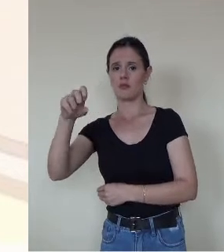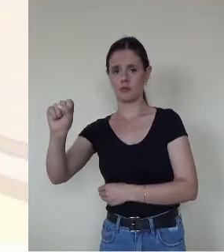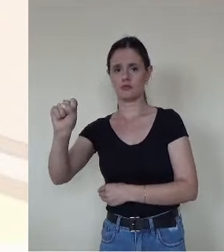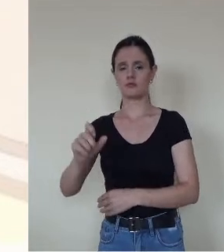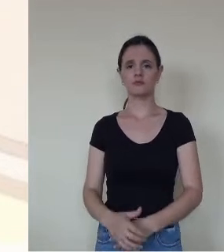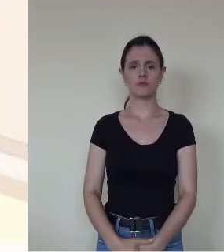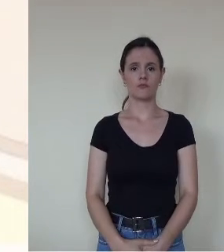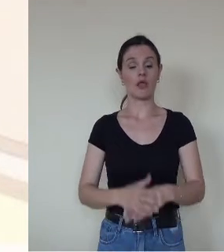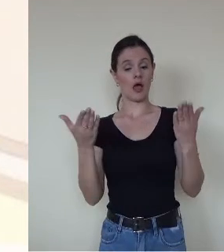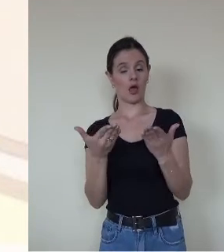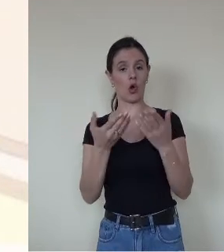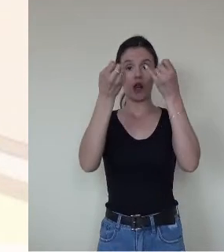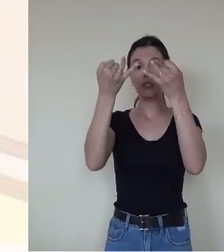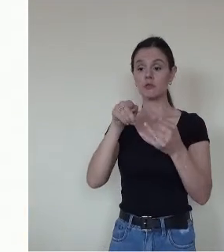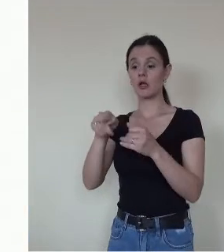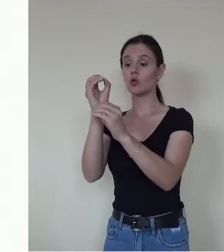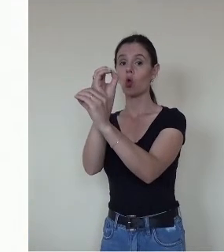ATPs.